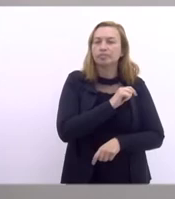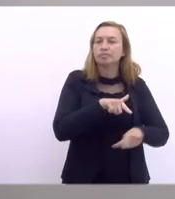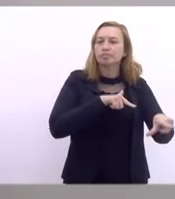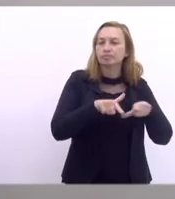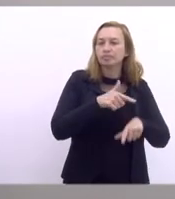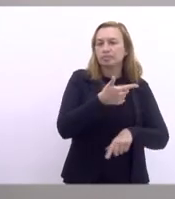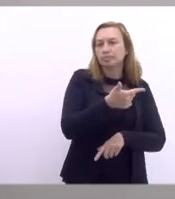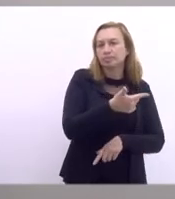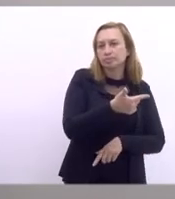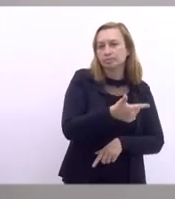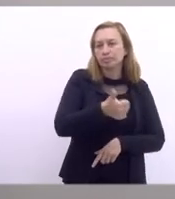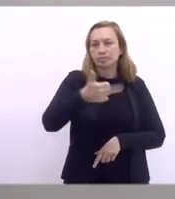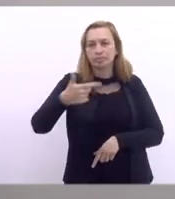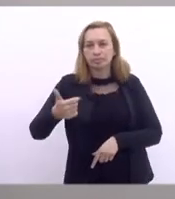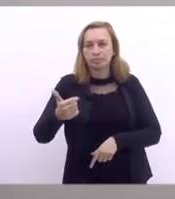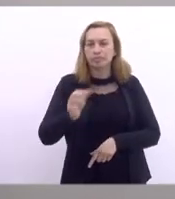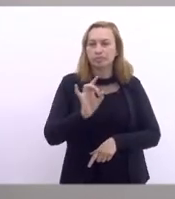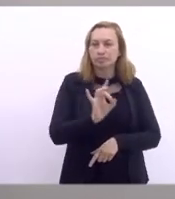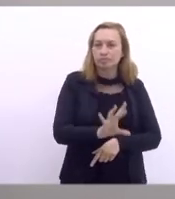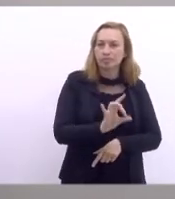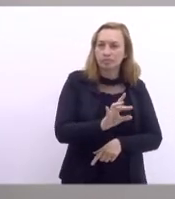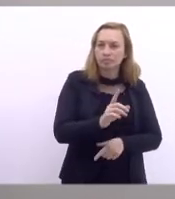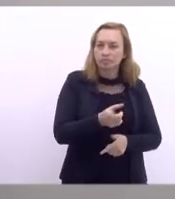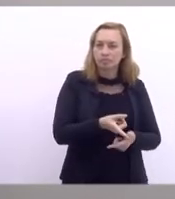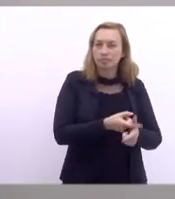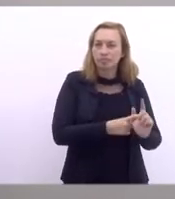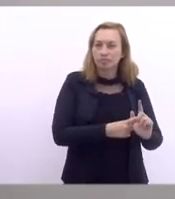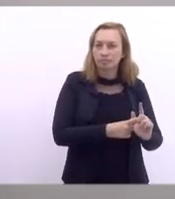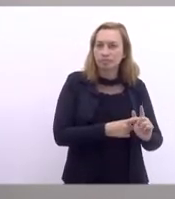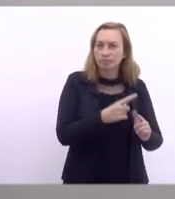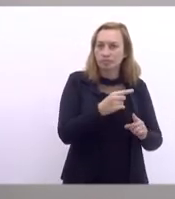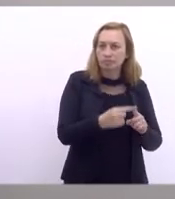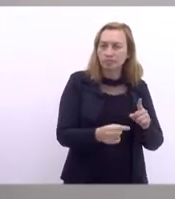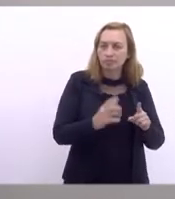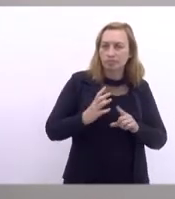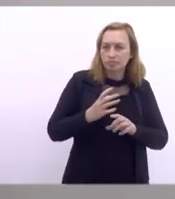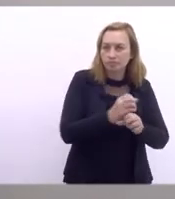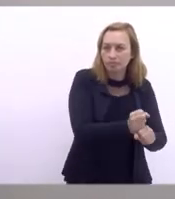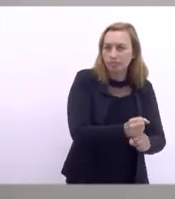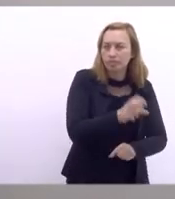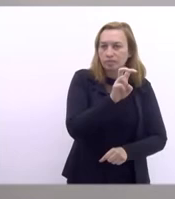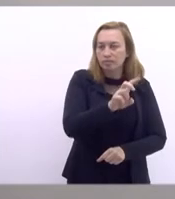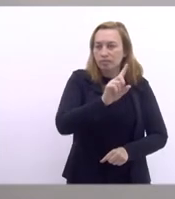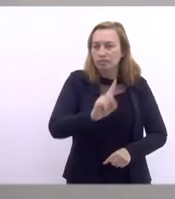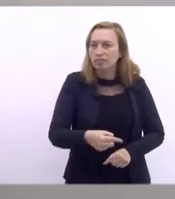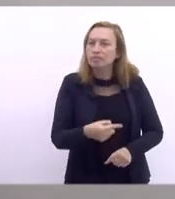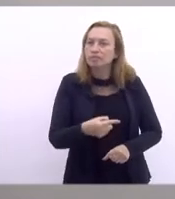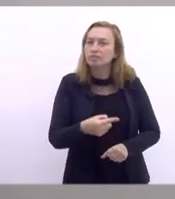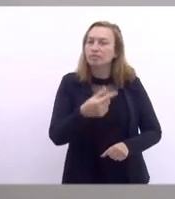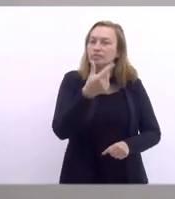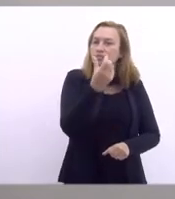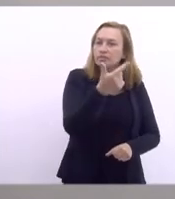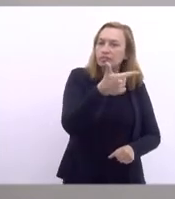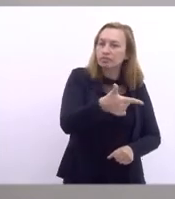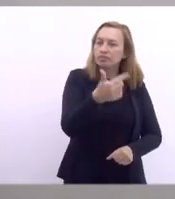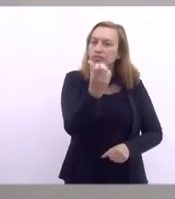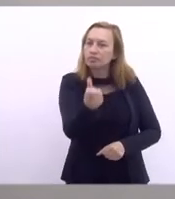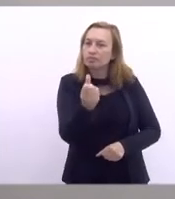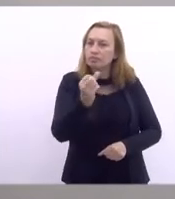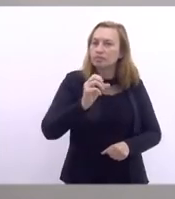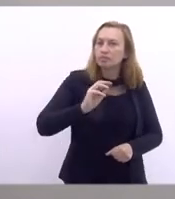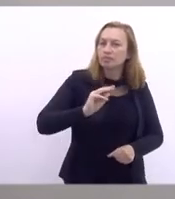22 apenas as despesas com serviço da dívida somariam cinco viu de 26 bilhões